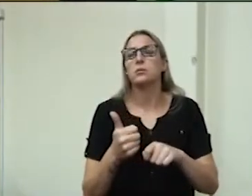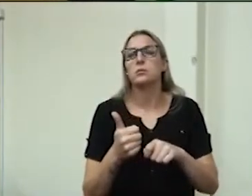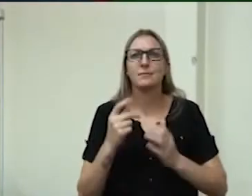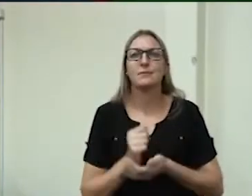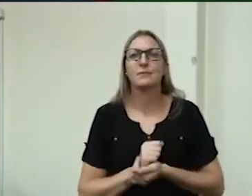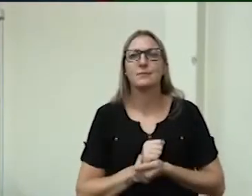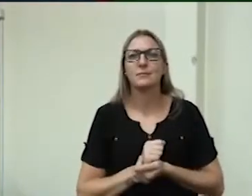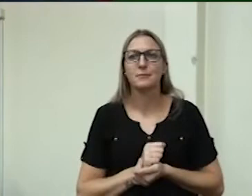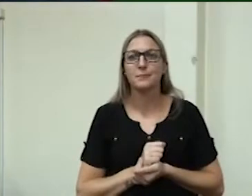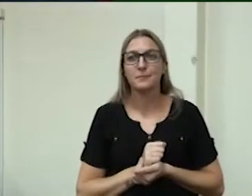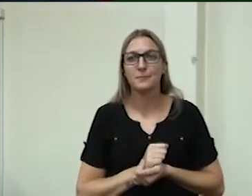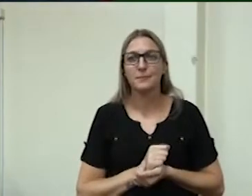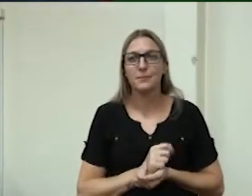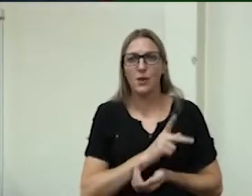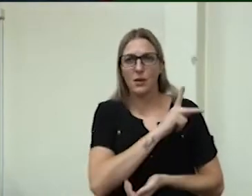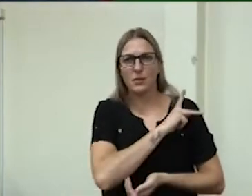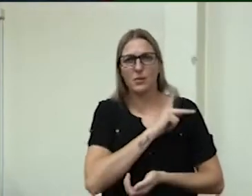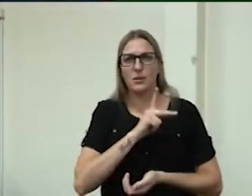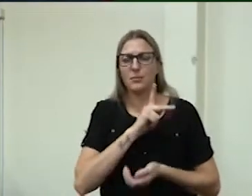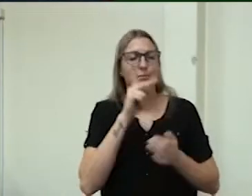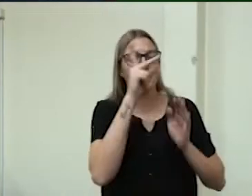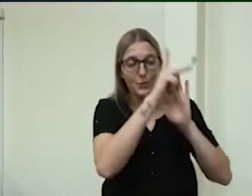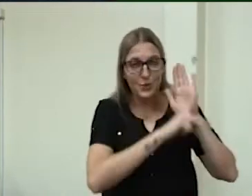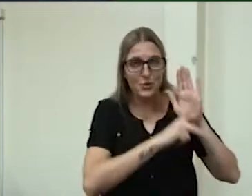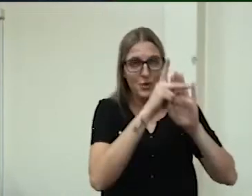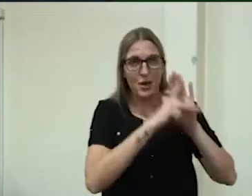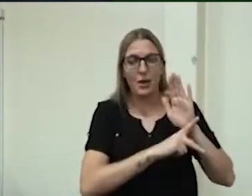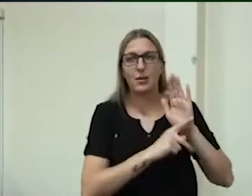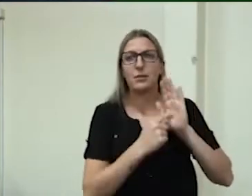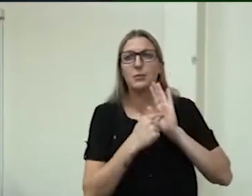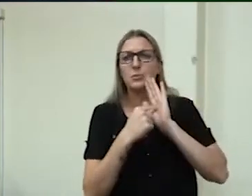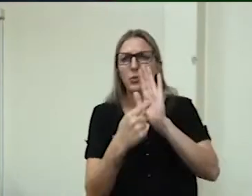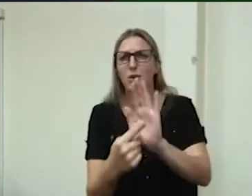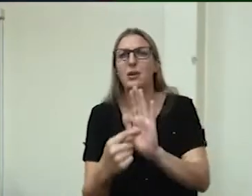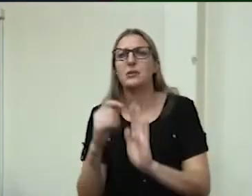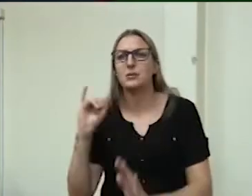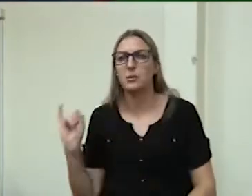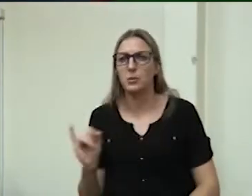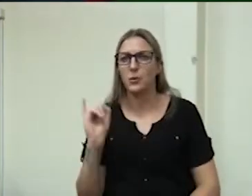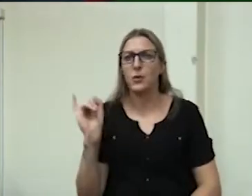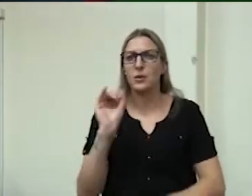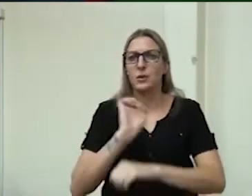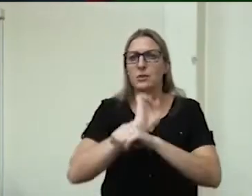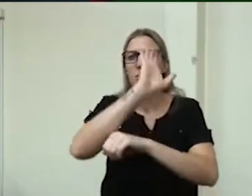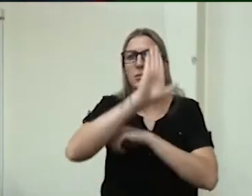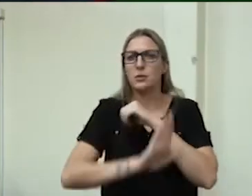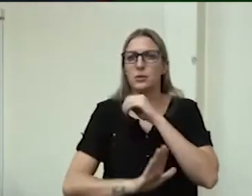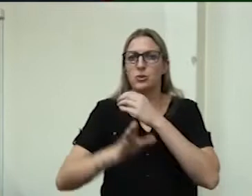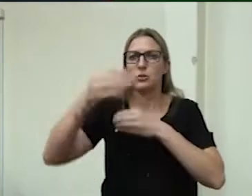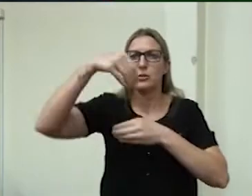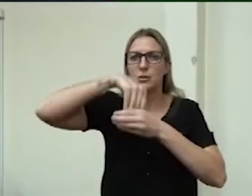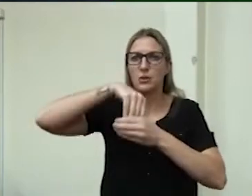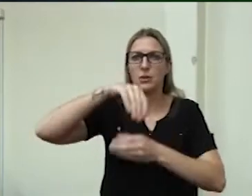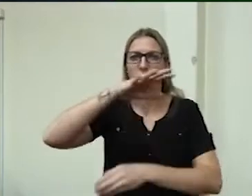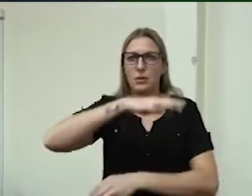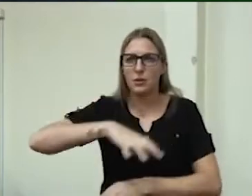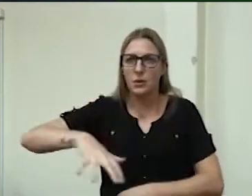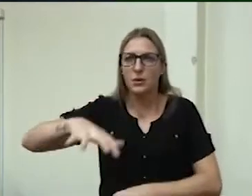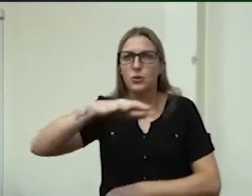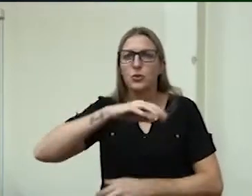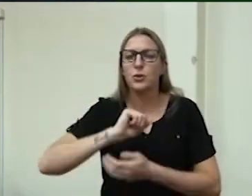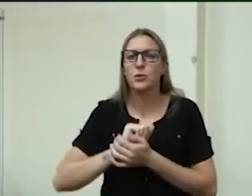atender a todos. Esse projeto, ele traz a importância de Erechim dentro da região, que eu sempre digo que Erechim